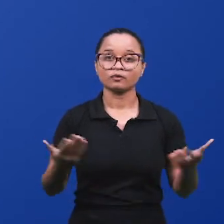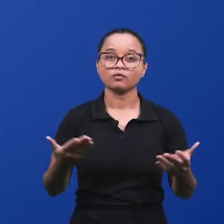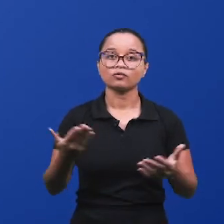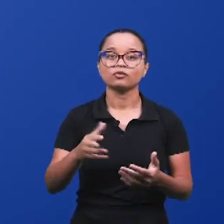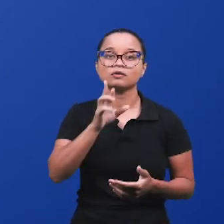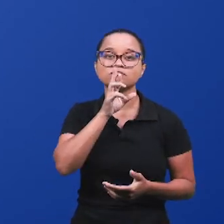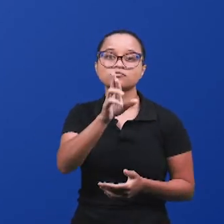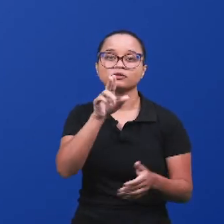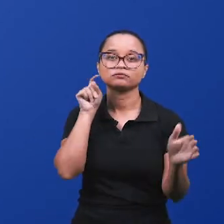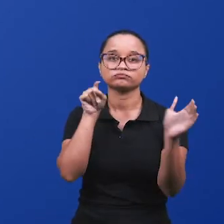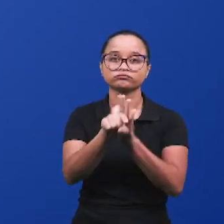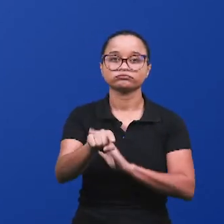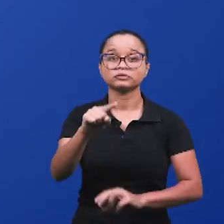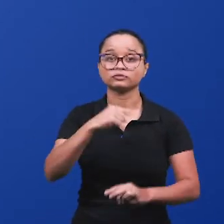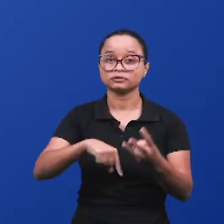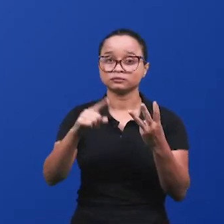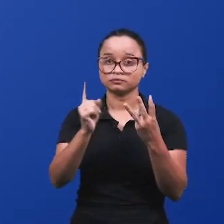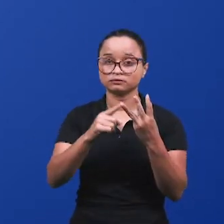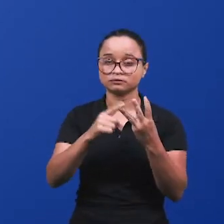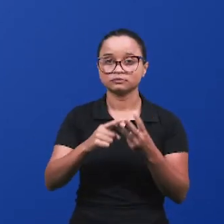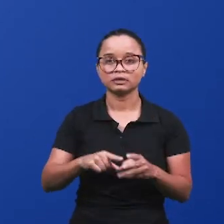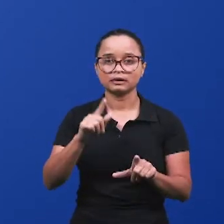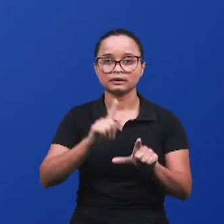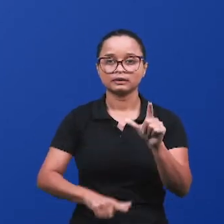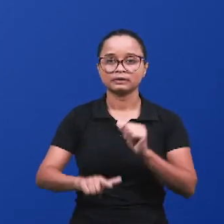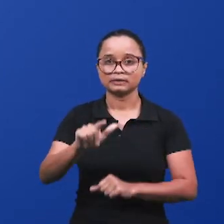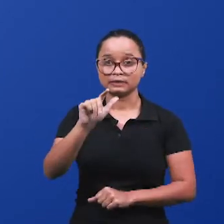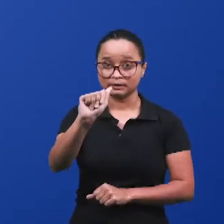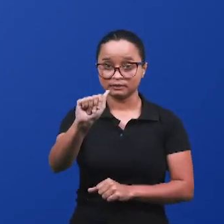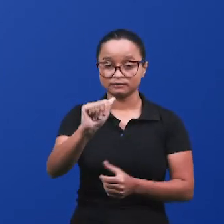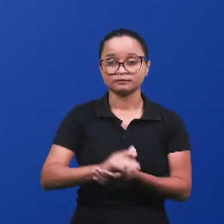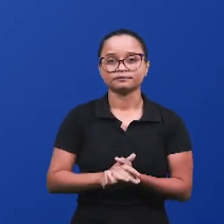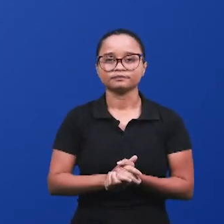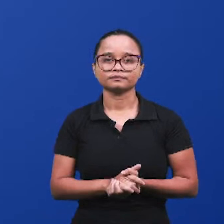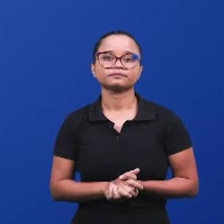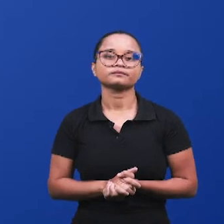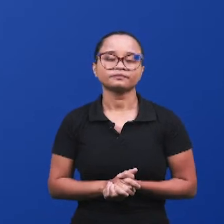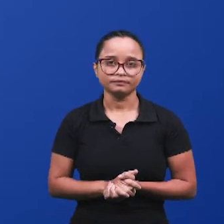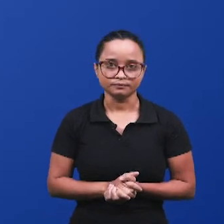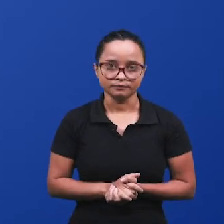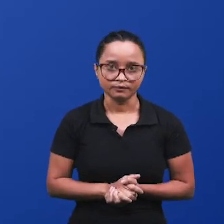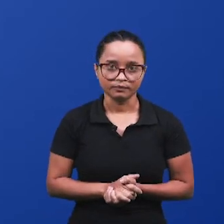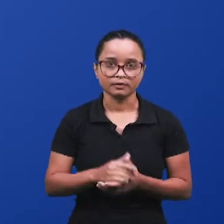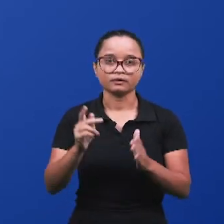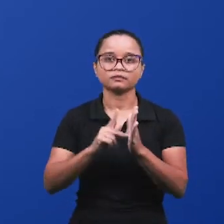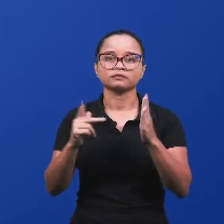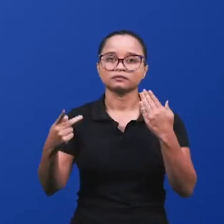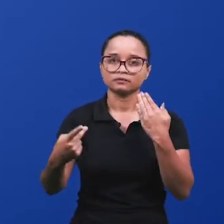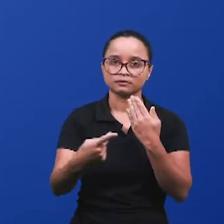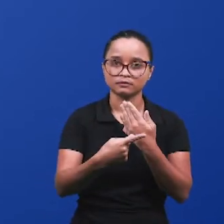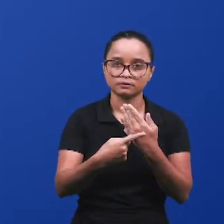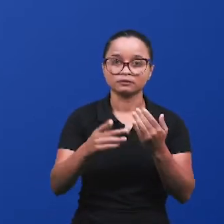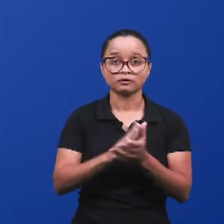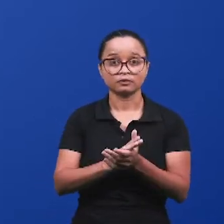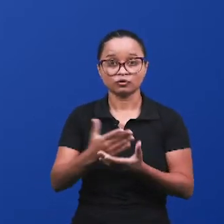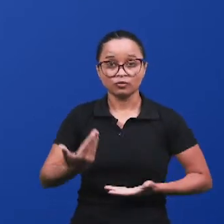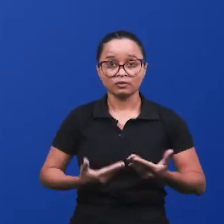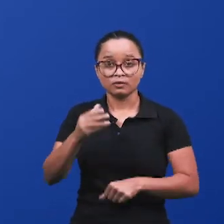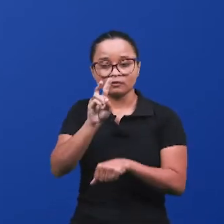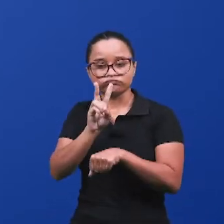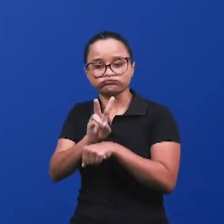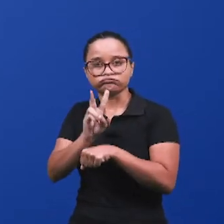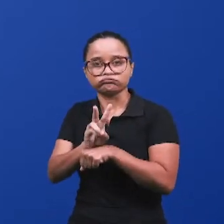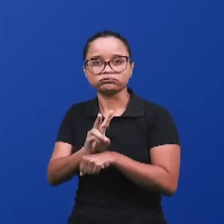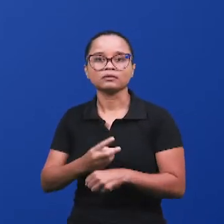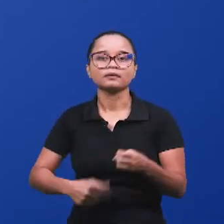eu vou responder a pergunta 3, que são: letra A, cite o nome da outra parábola, parábola do servo